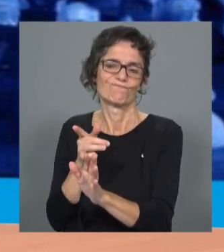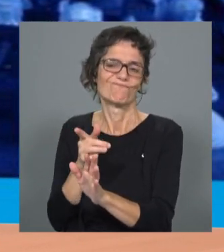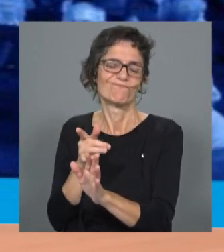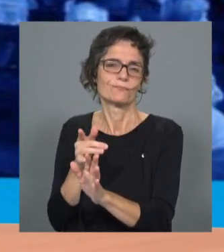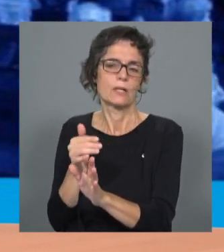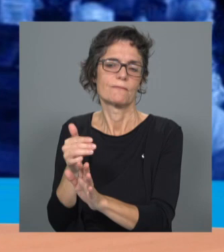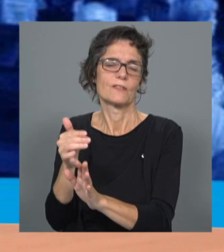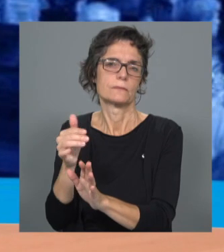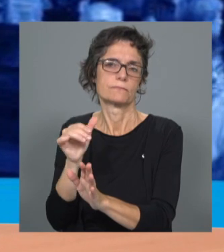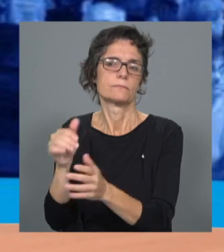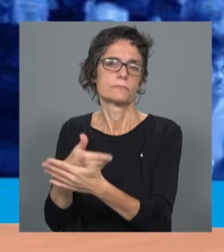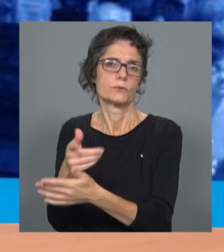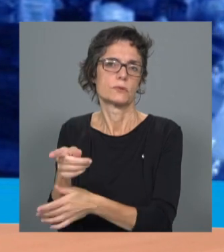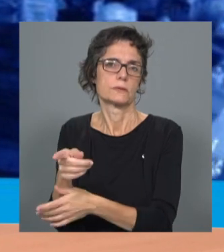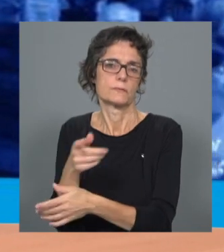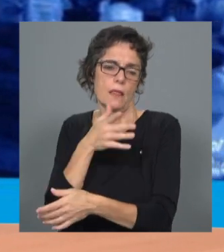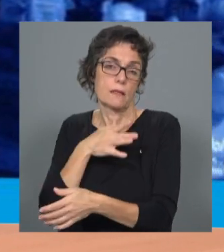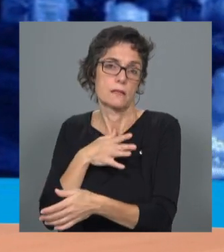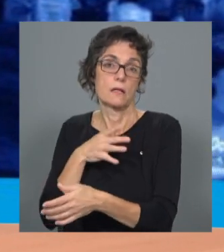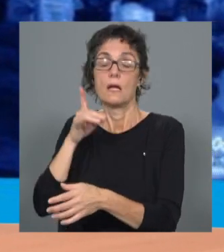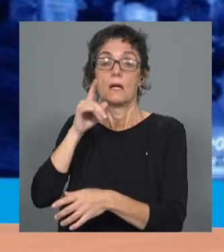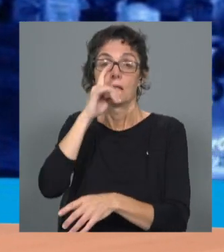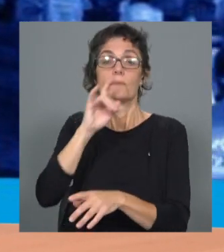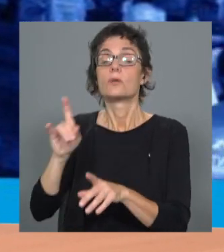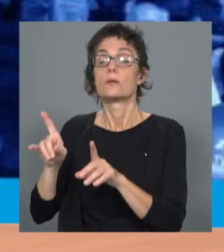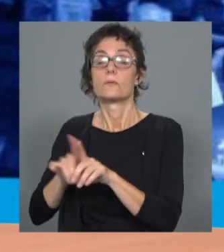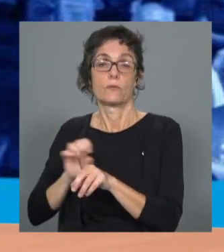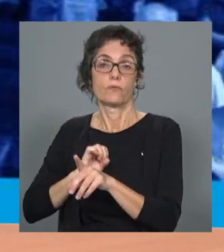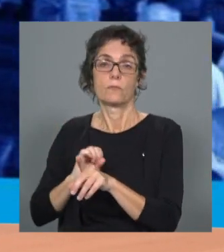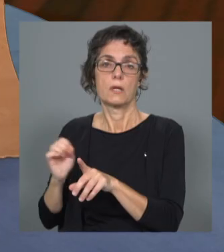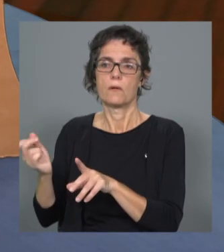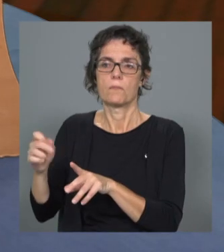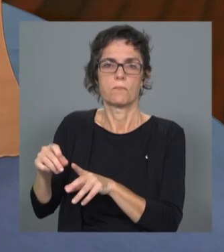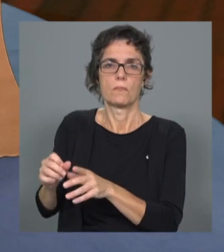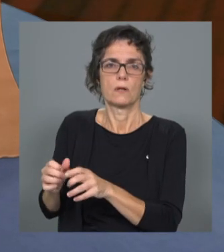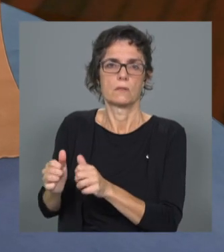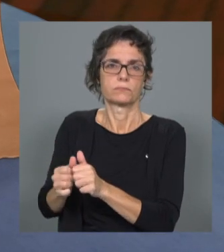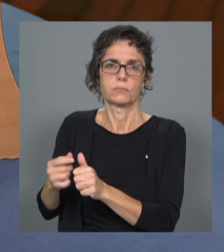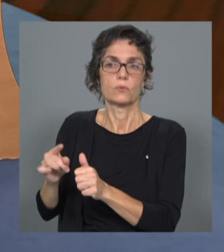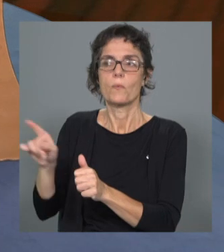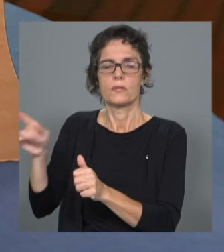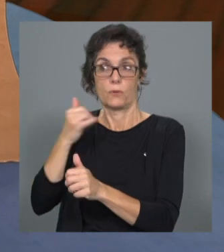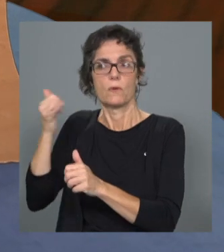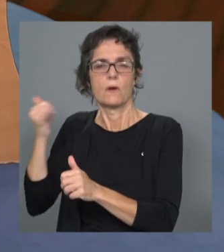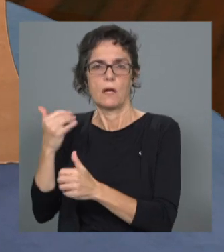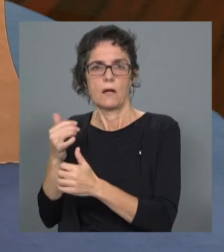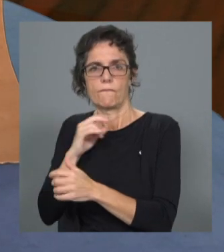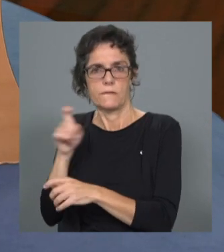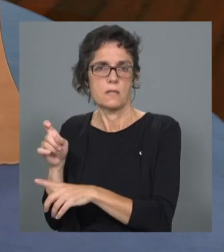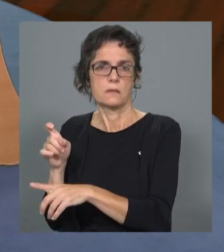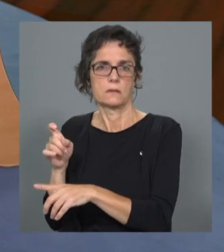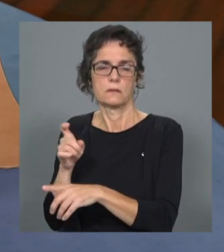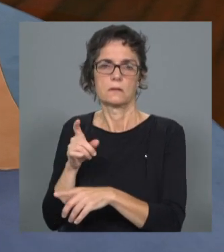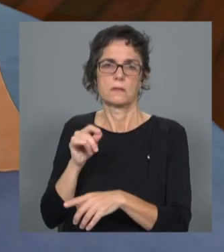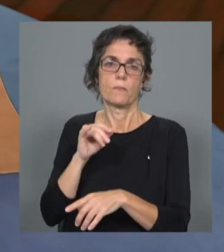por dias. O meu irmão não estava cá, eu telefonei ao meu irmão, telefonei aos meus tios, aos irmãos, a dizer o que é que estava a passar,